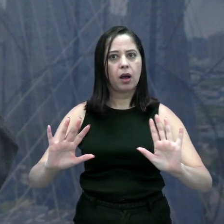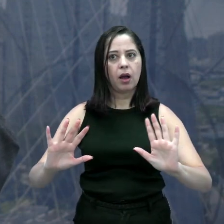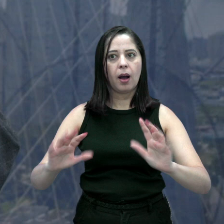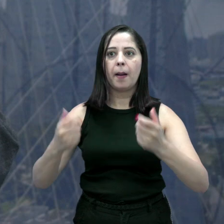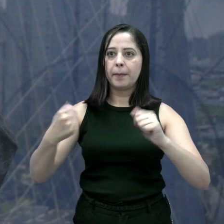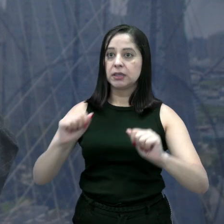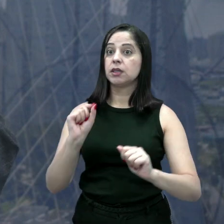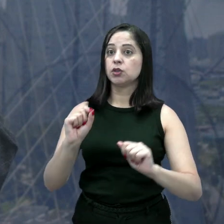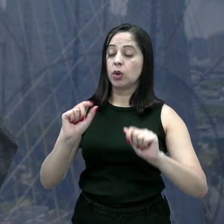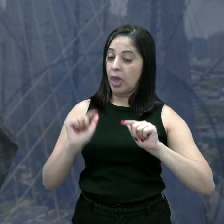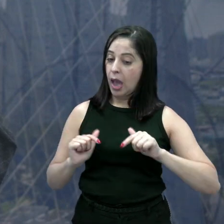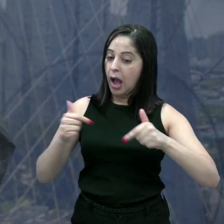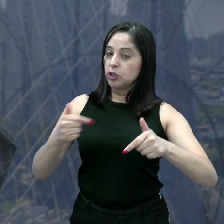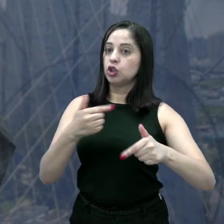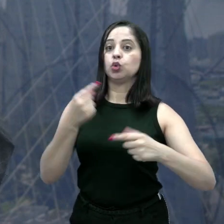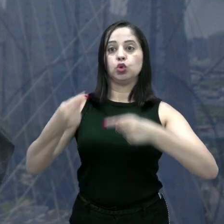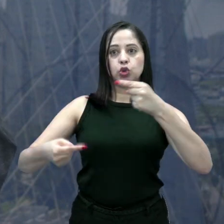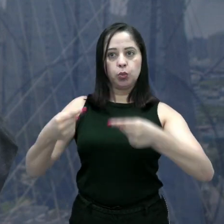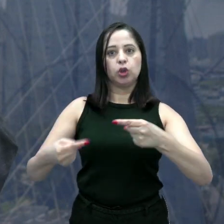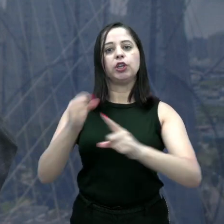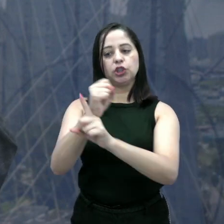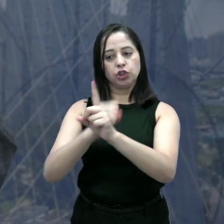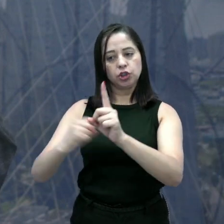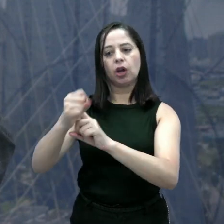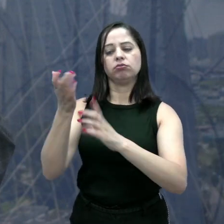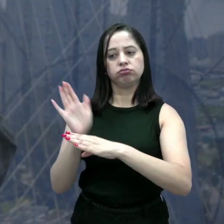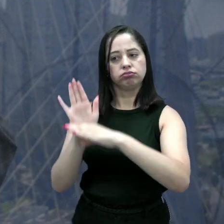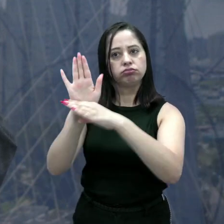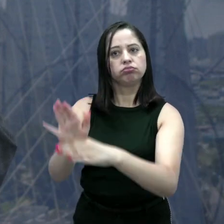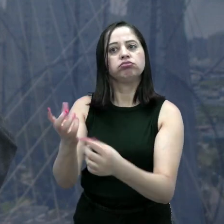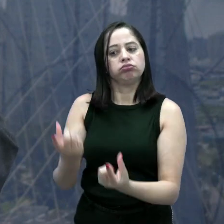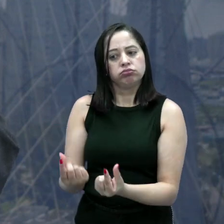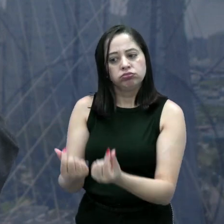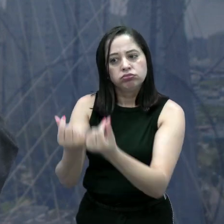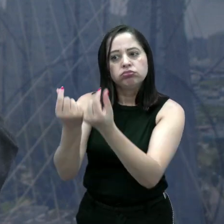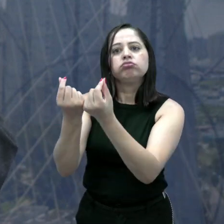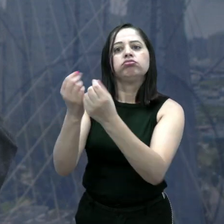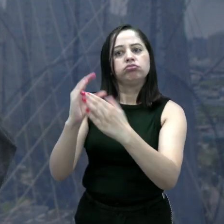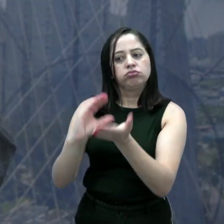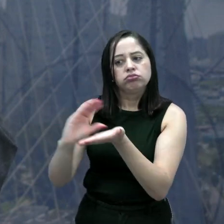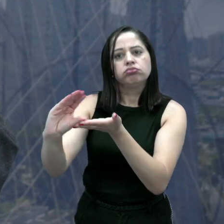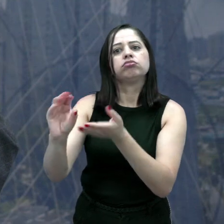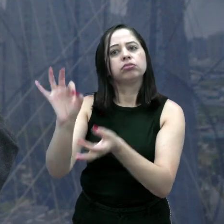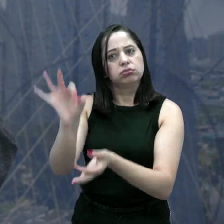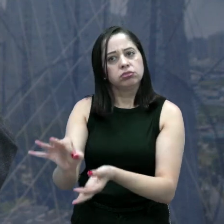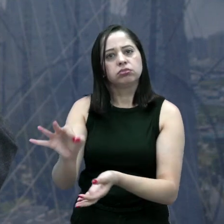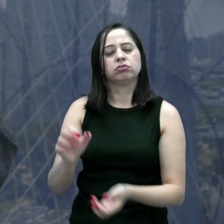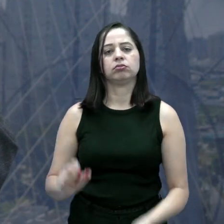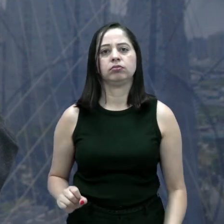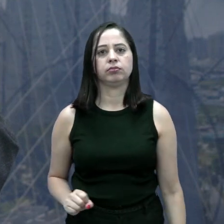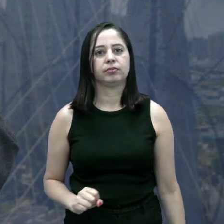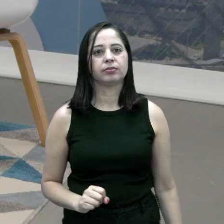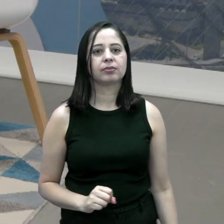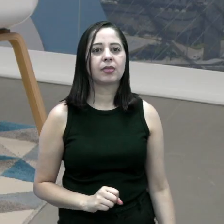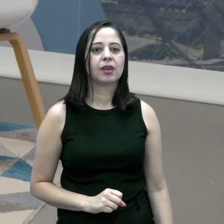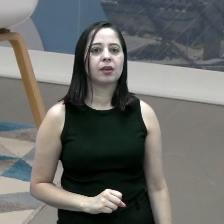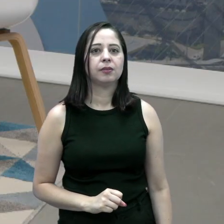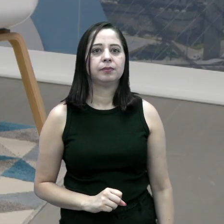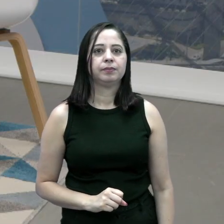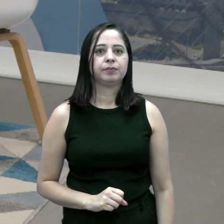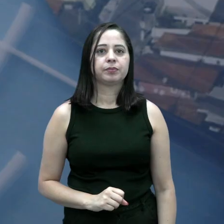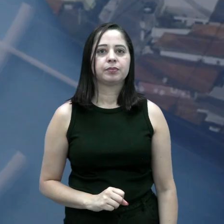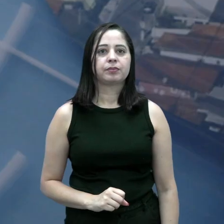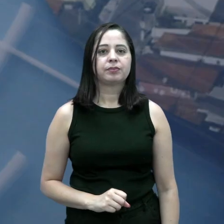social, a verba pública que é destinada para dar qualidade de vida para esses seres humanos. A joia. A gente